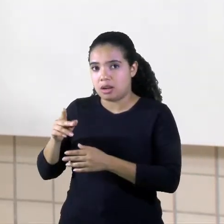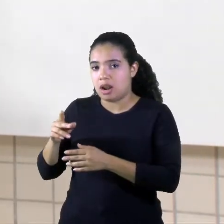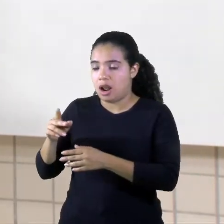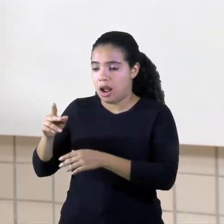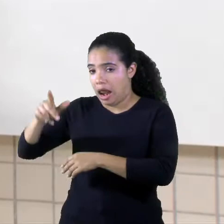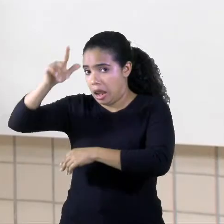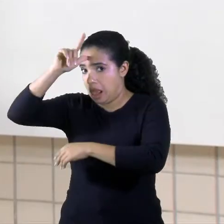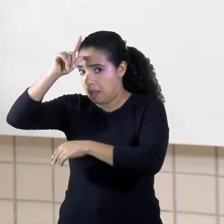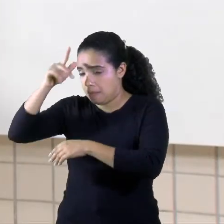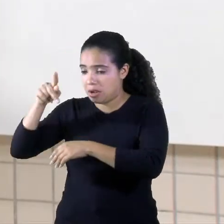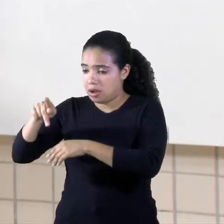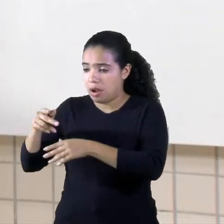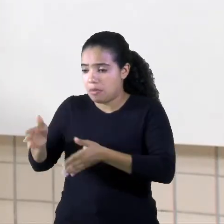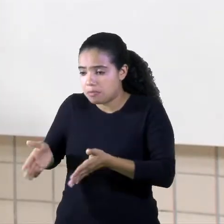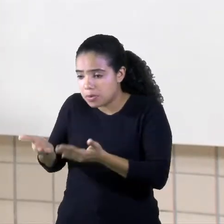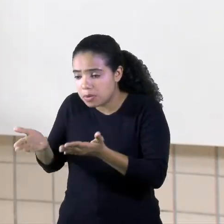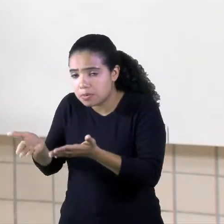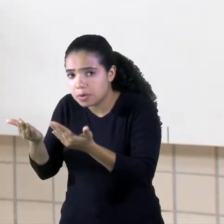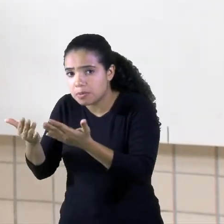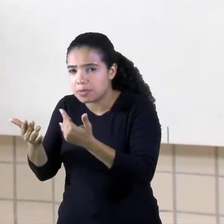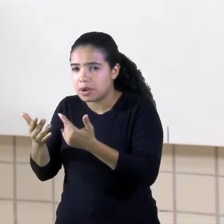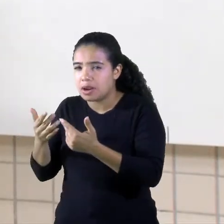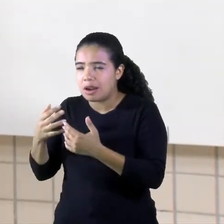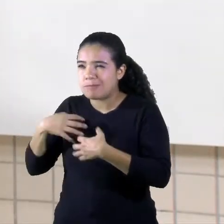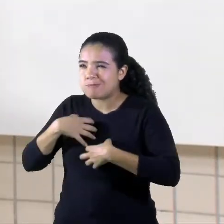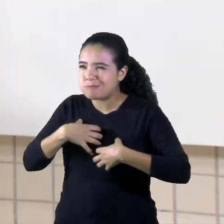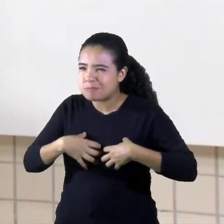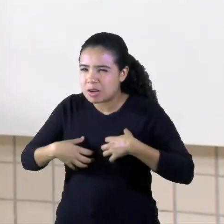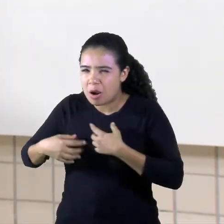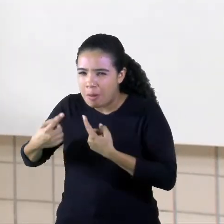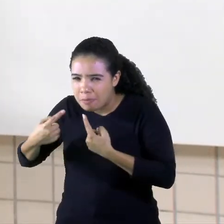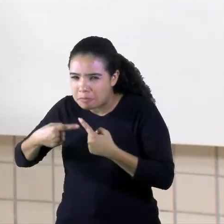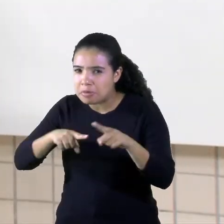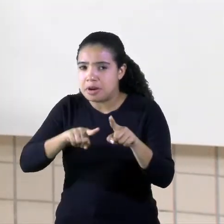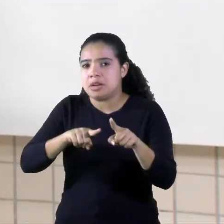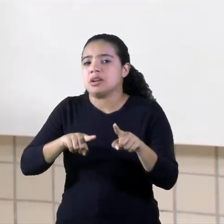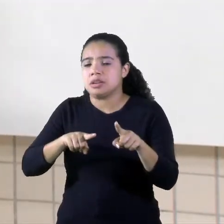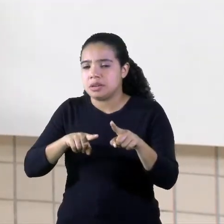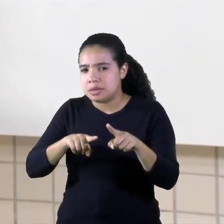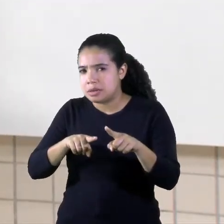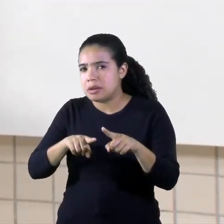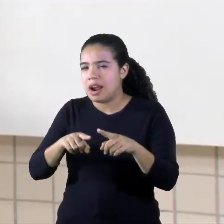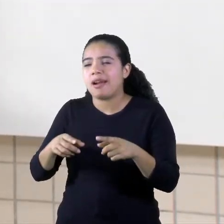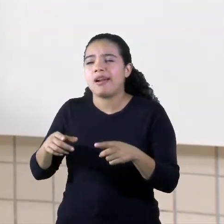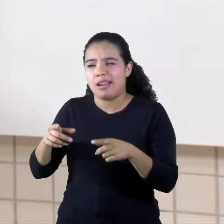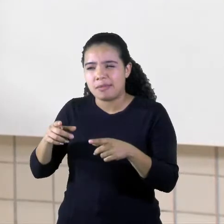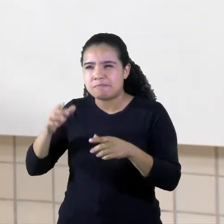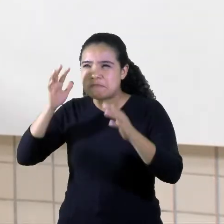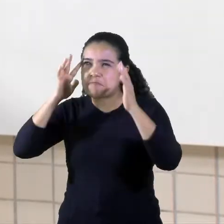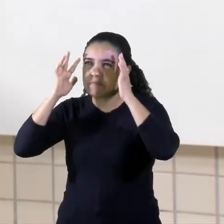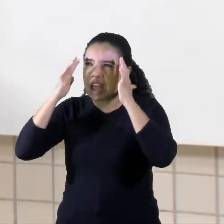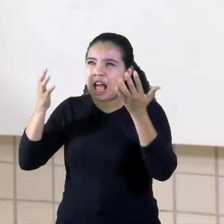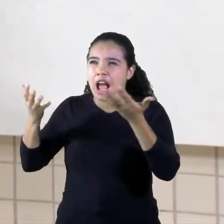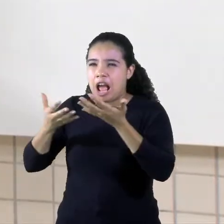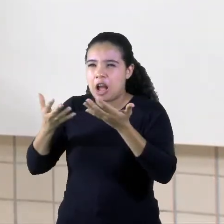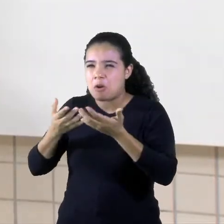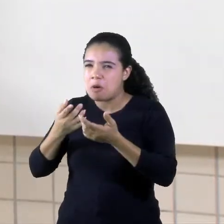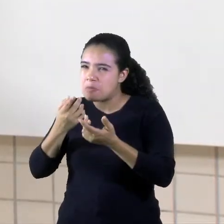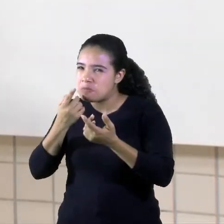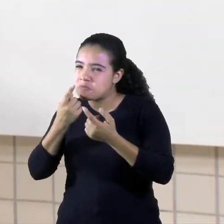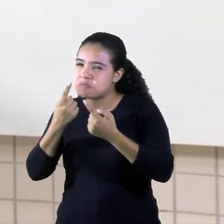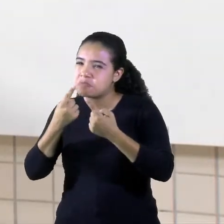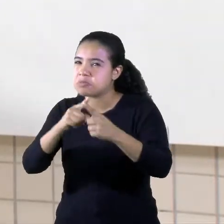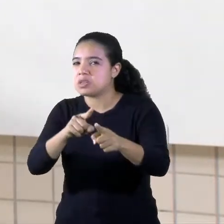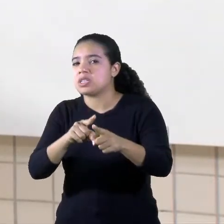alemão, criasse aquele sentimento de revanche, criasse aquele sentimento de agora nós vamos nos vingar